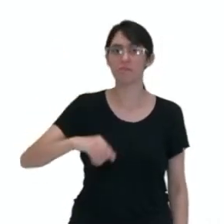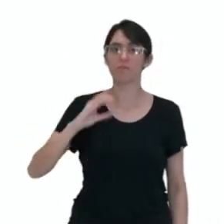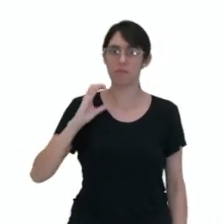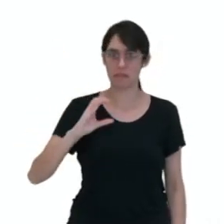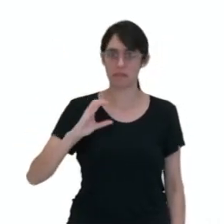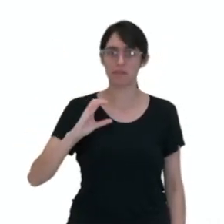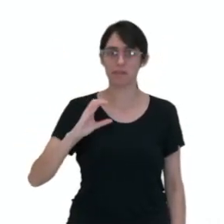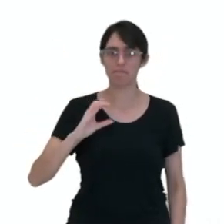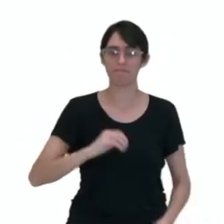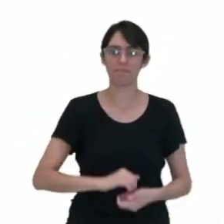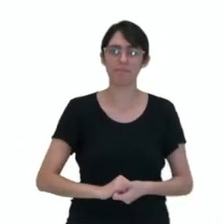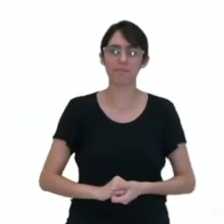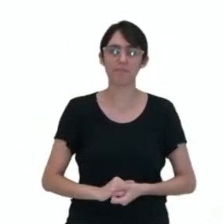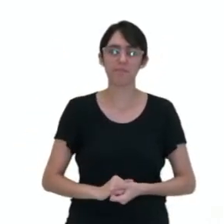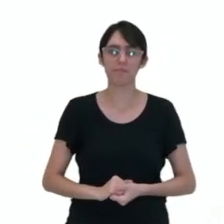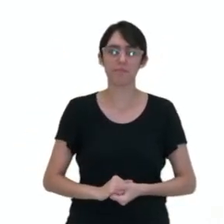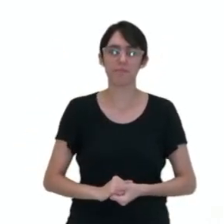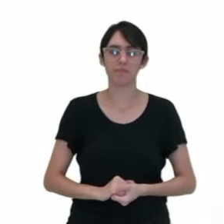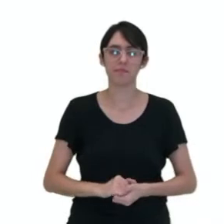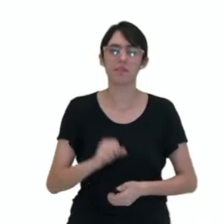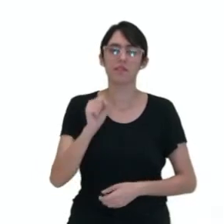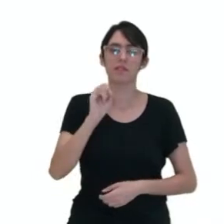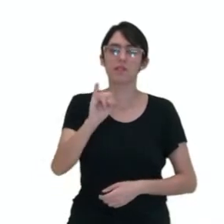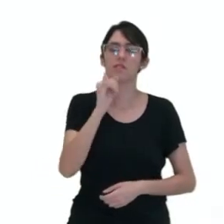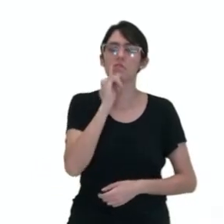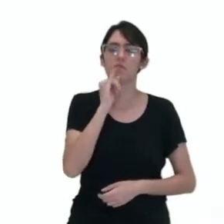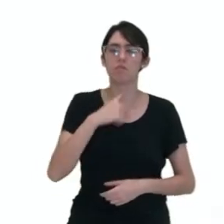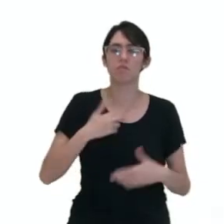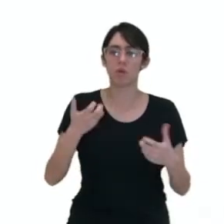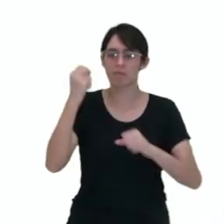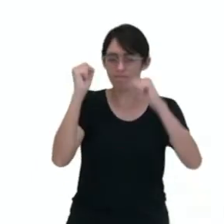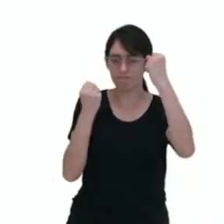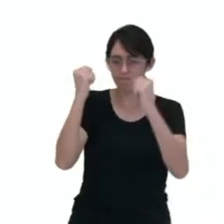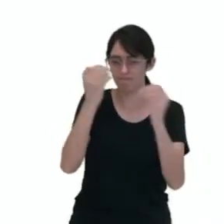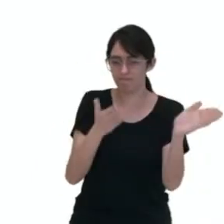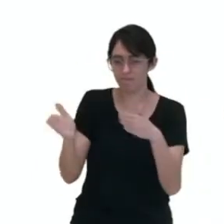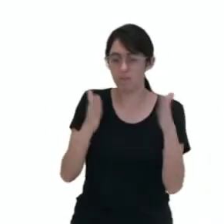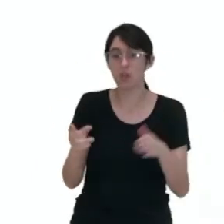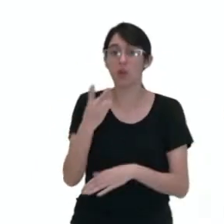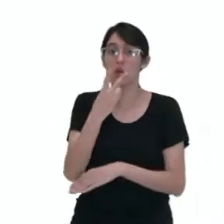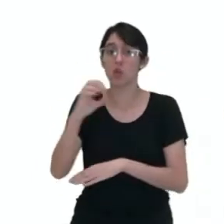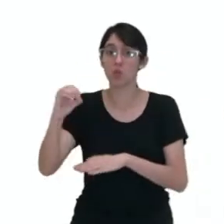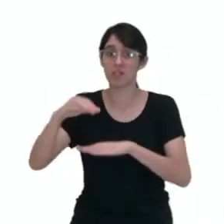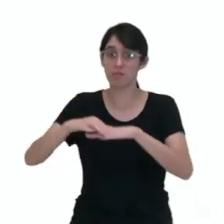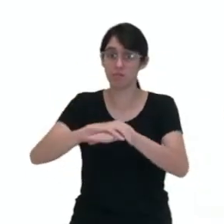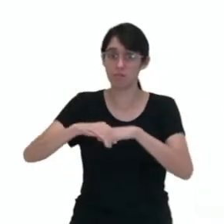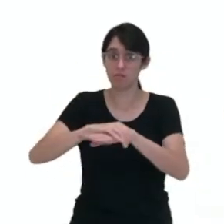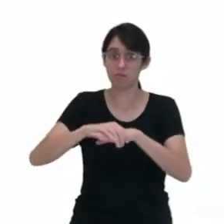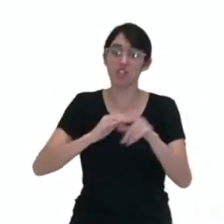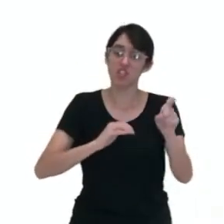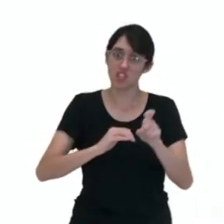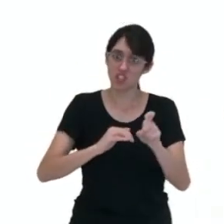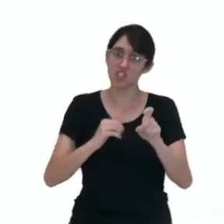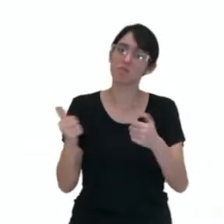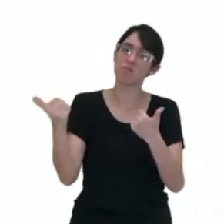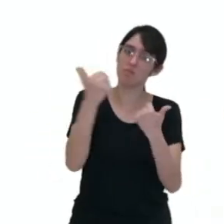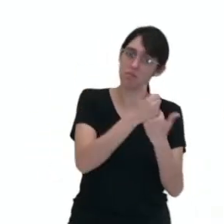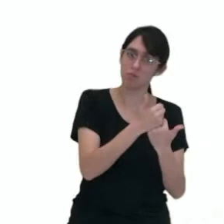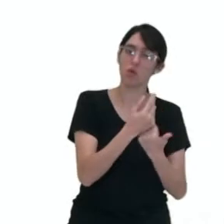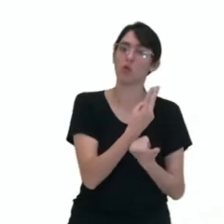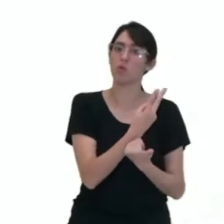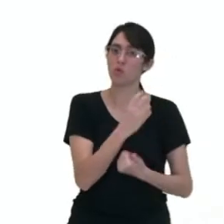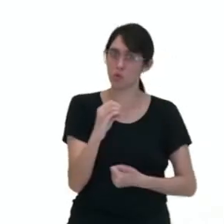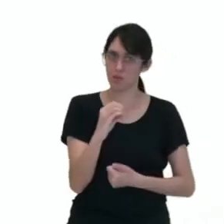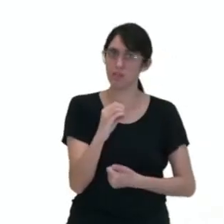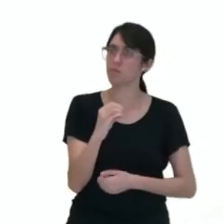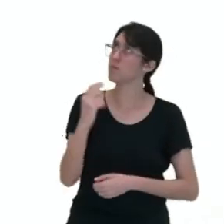custo desta empresa. Se eu vou fabricar 200 unidades no lugar do X, eu vou colocar o 200.